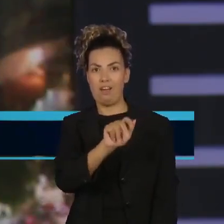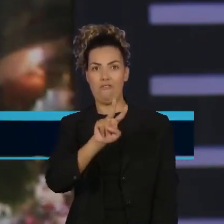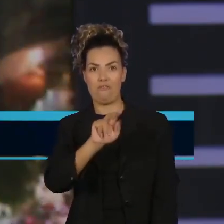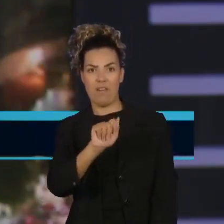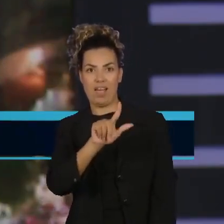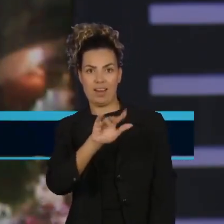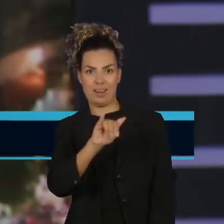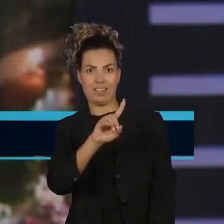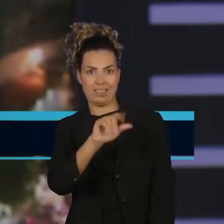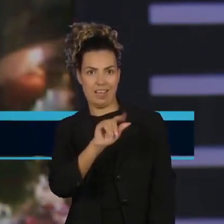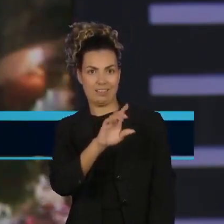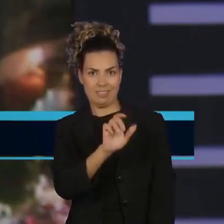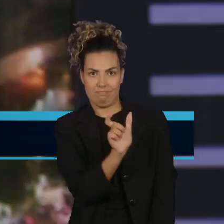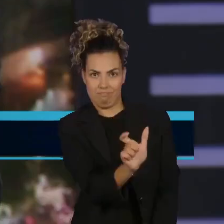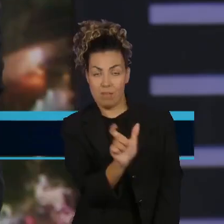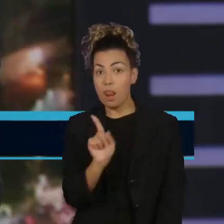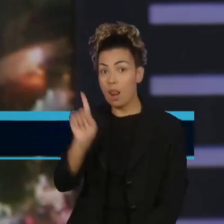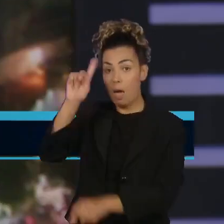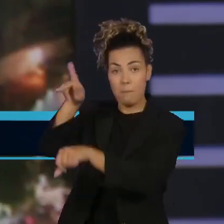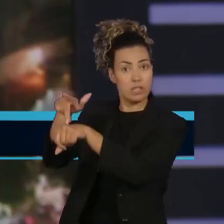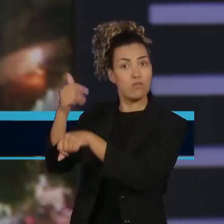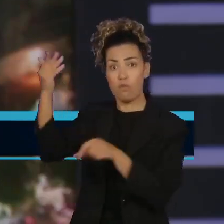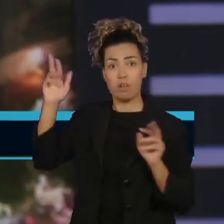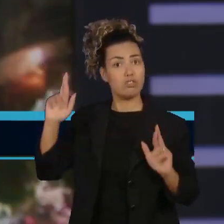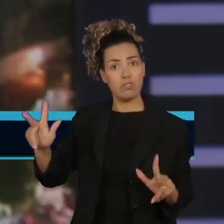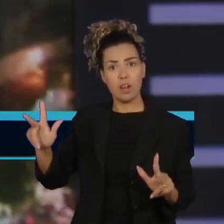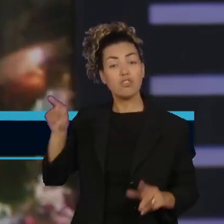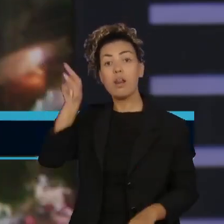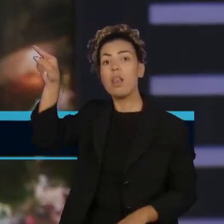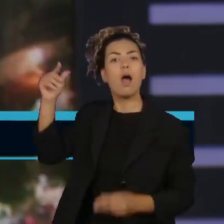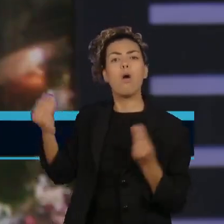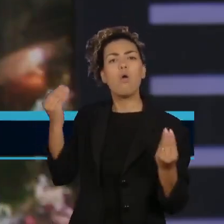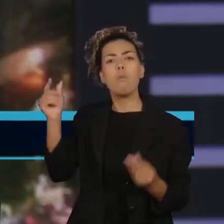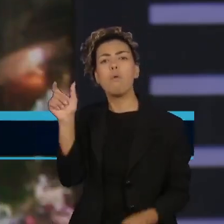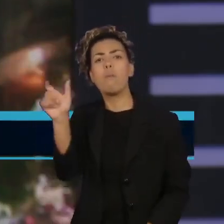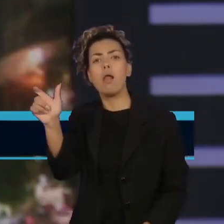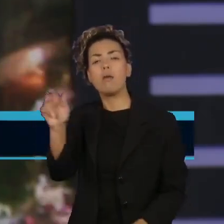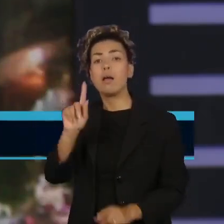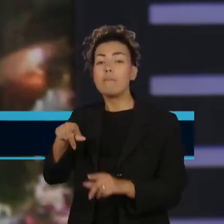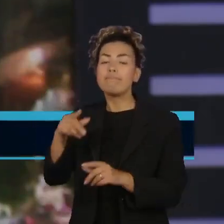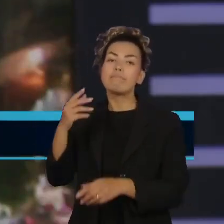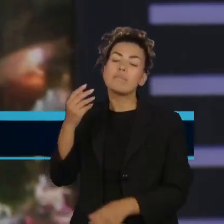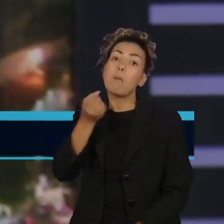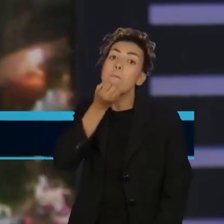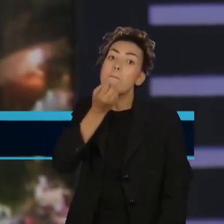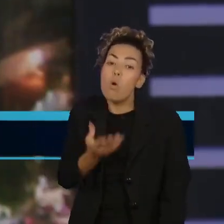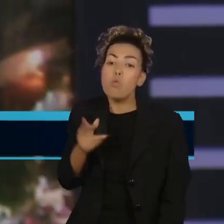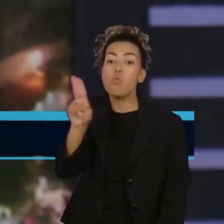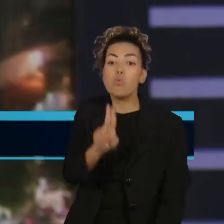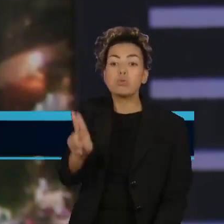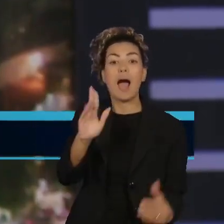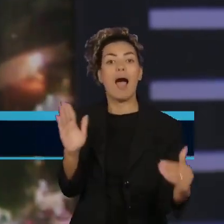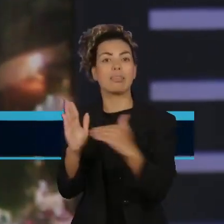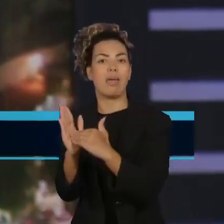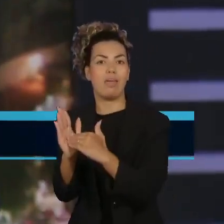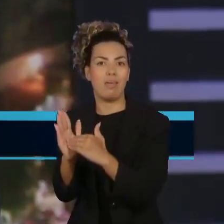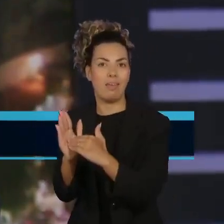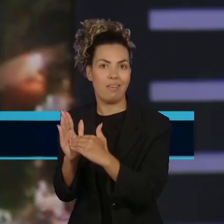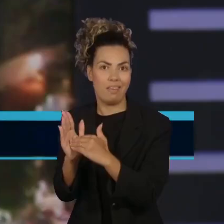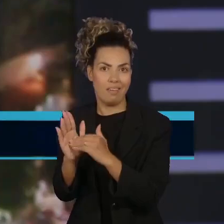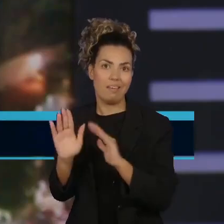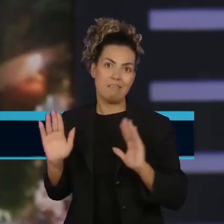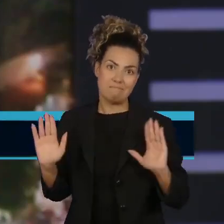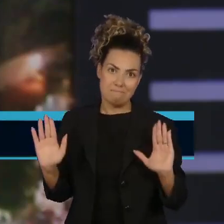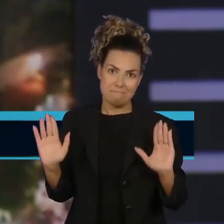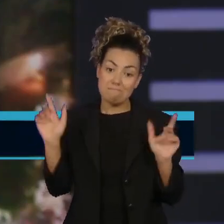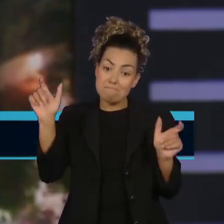do alimento. É uma curva, não é que ele é bom até um dia e o dia seguinte ele ia ficar ruim. Ele é uma curva que vai aumentando a chance. Então, o que acontece?